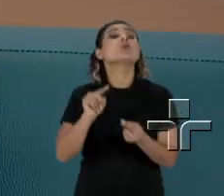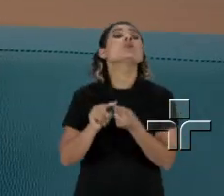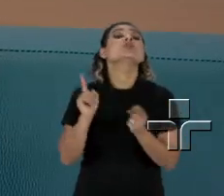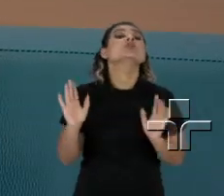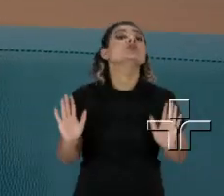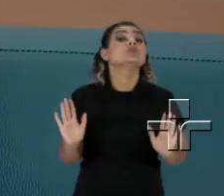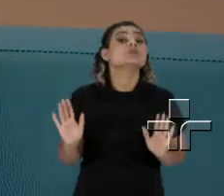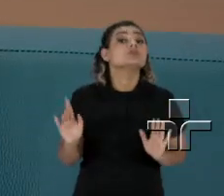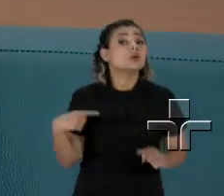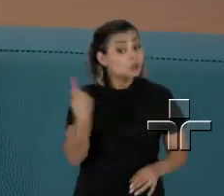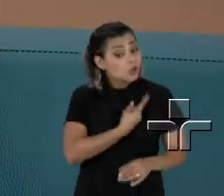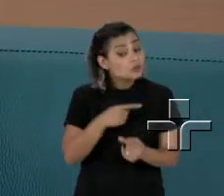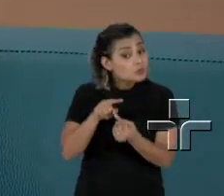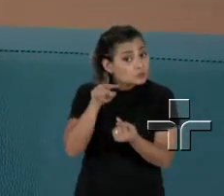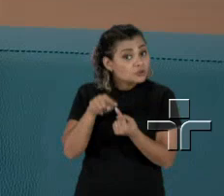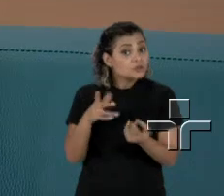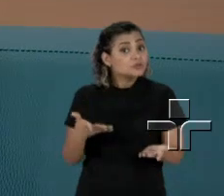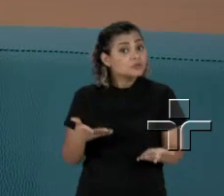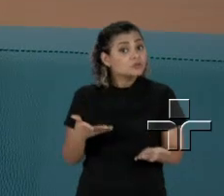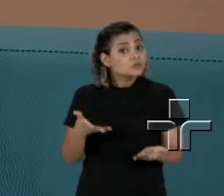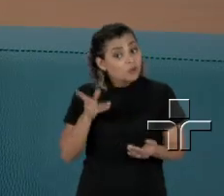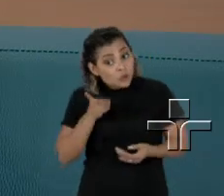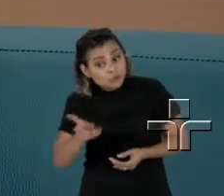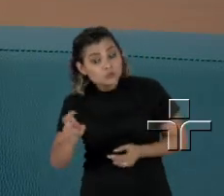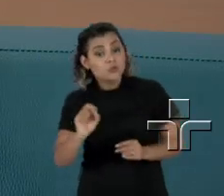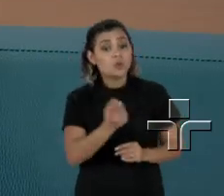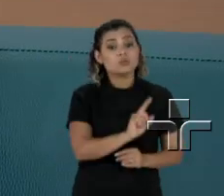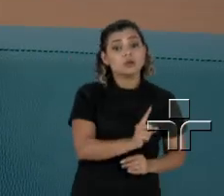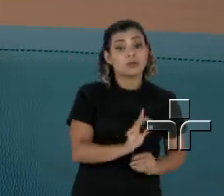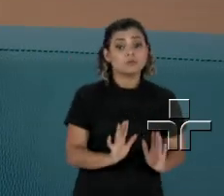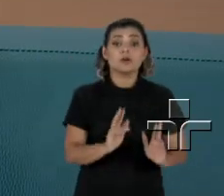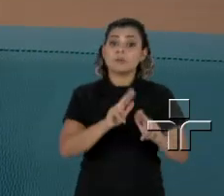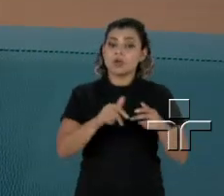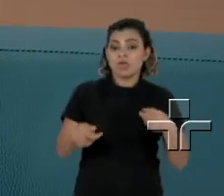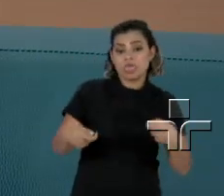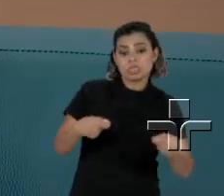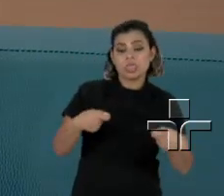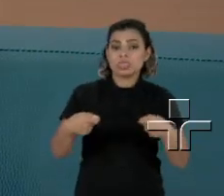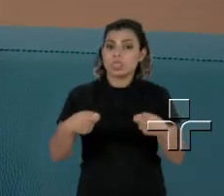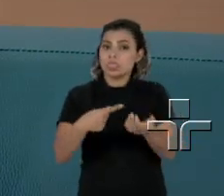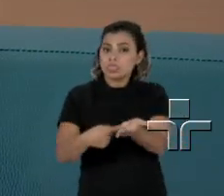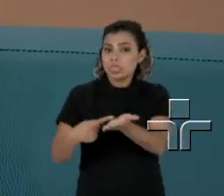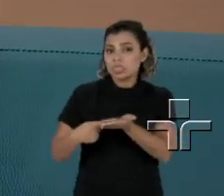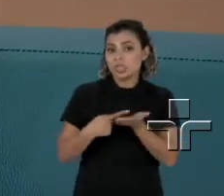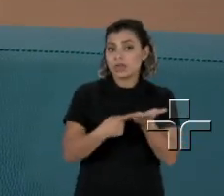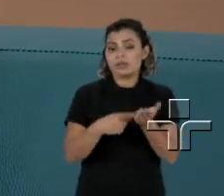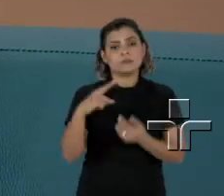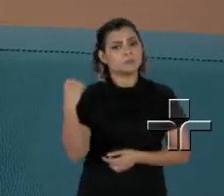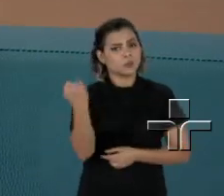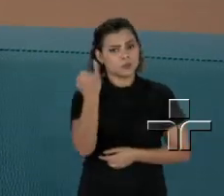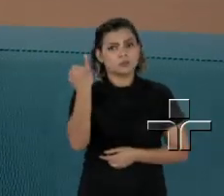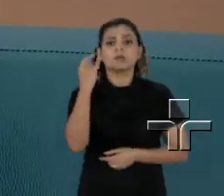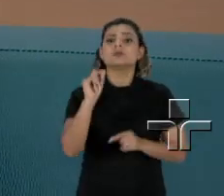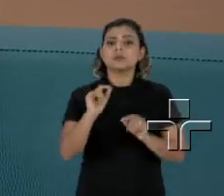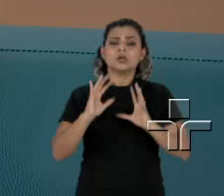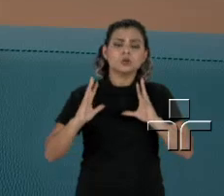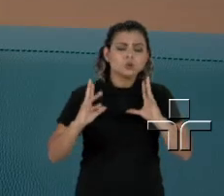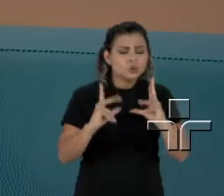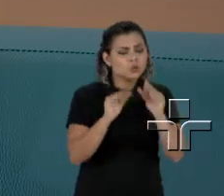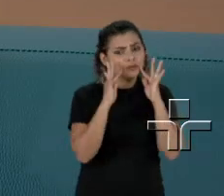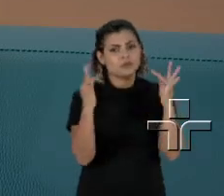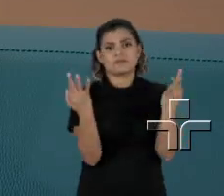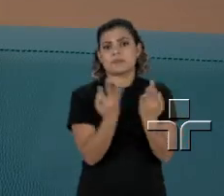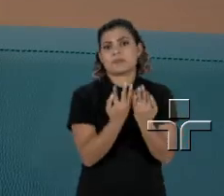nosso objetivo vamos seguir não vamos mais então você vai acertando a rota no meio do caminho mas é importante envolver a família